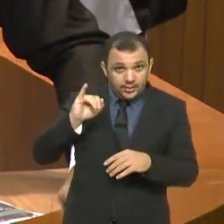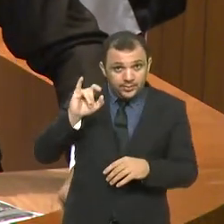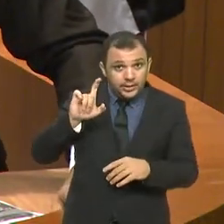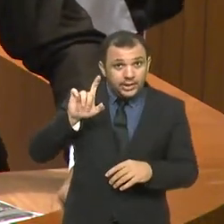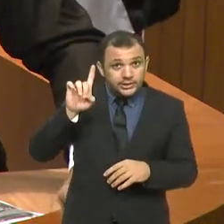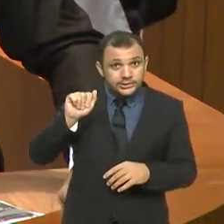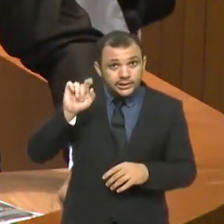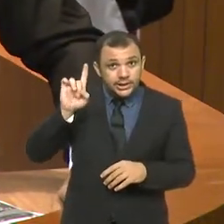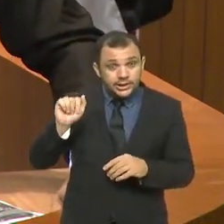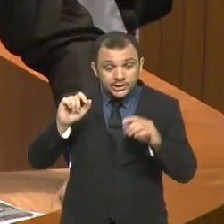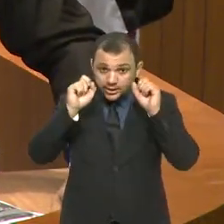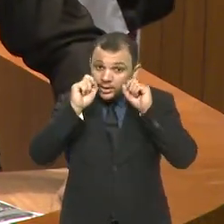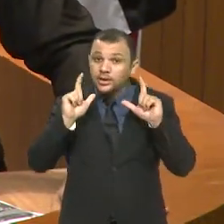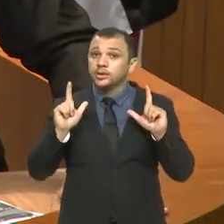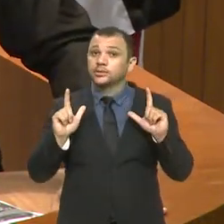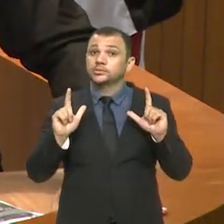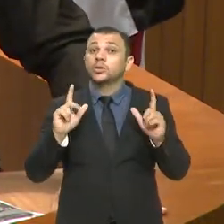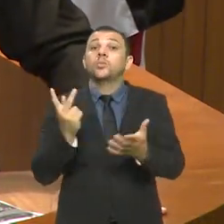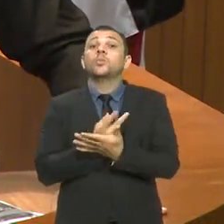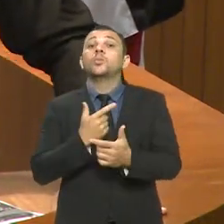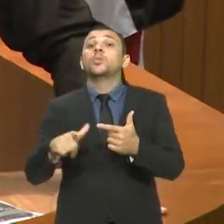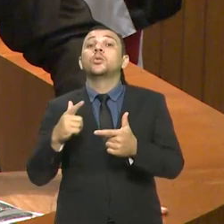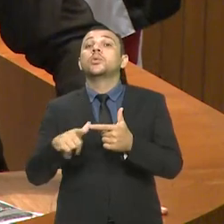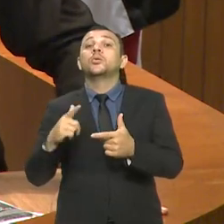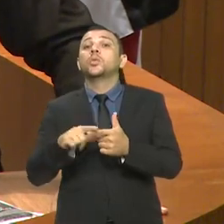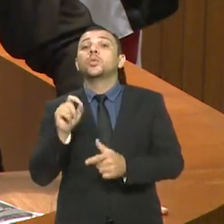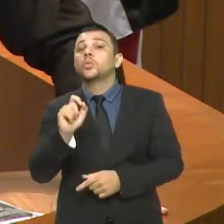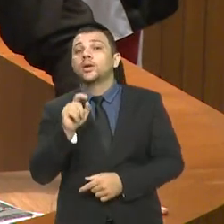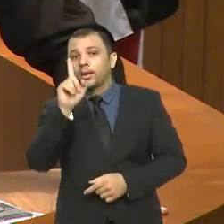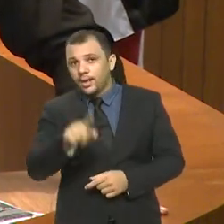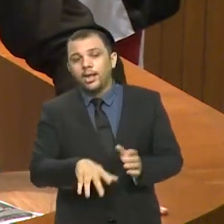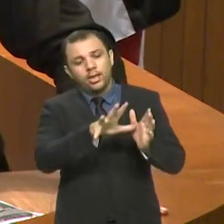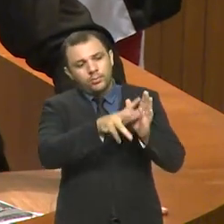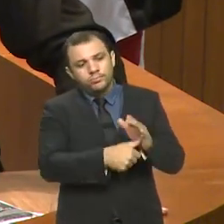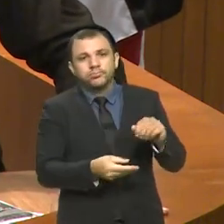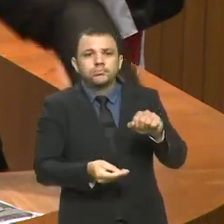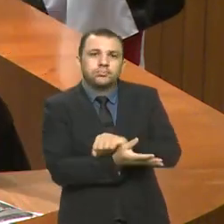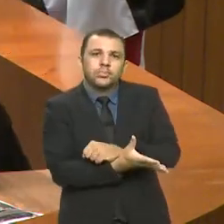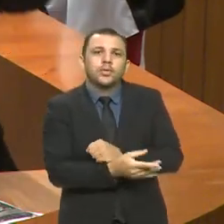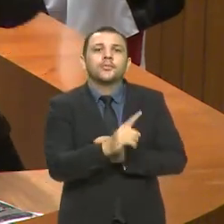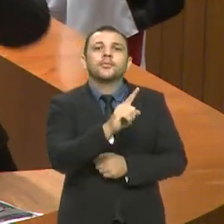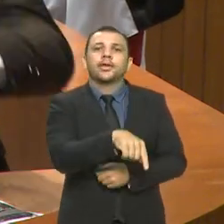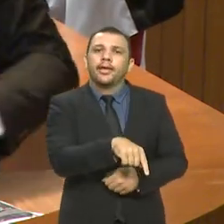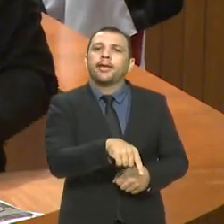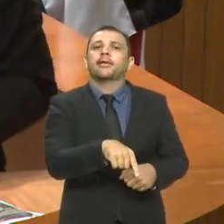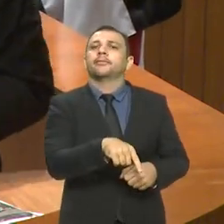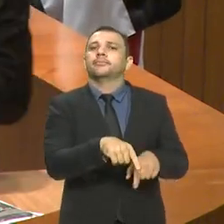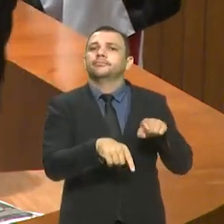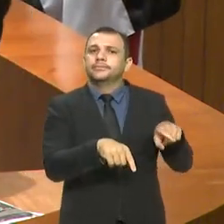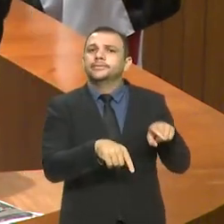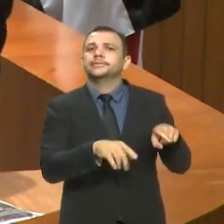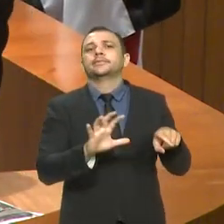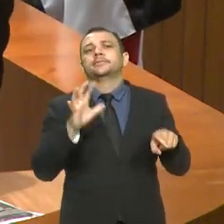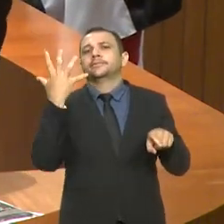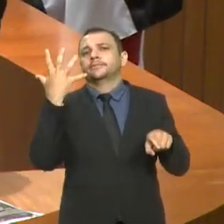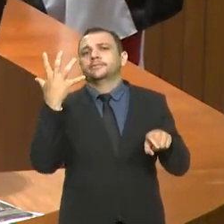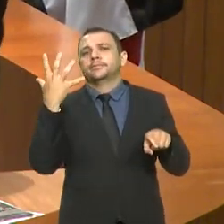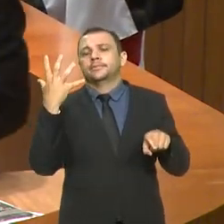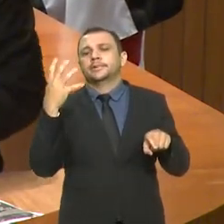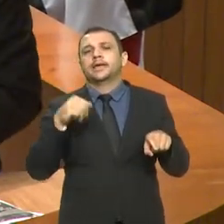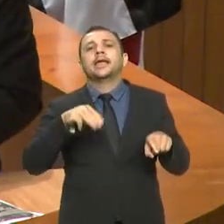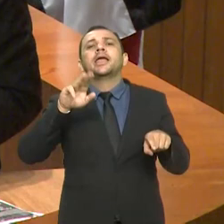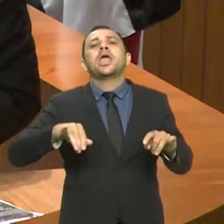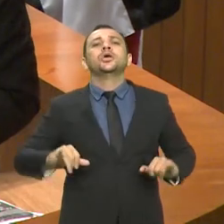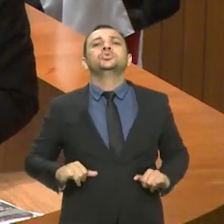problema é corrupção, é propina, é fraude, é máfia. É isso que está acontecendo. E